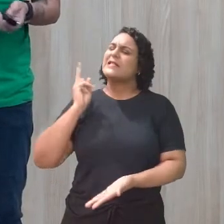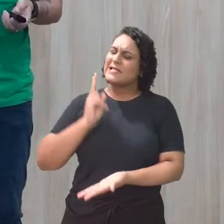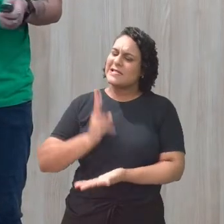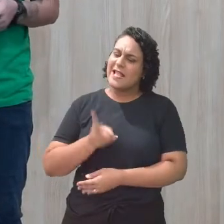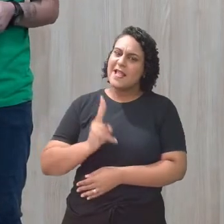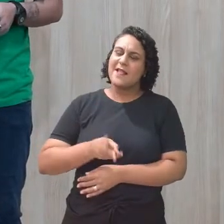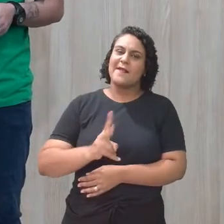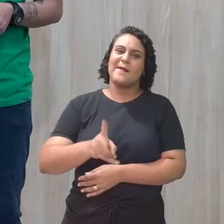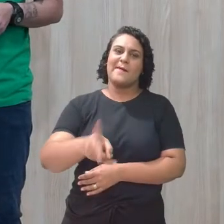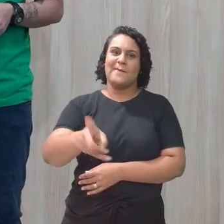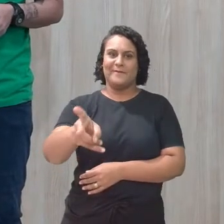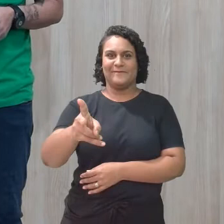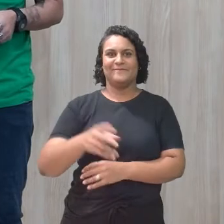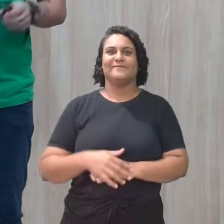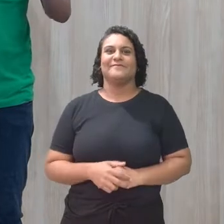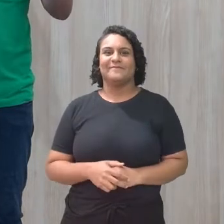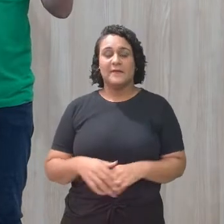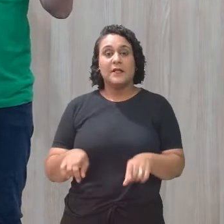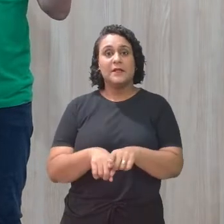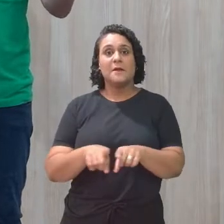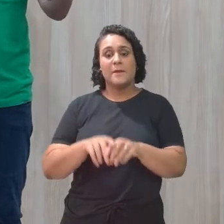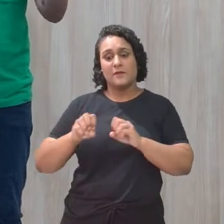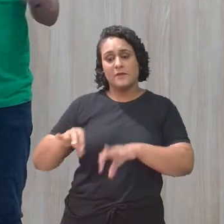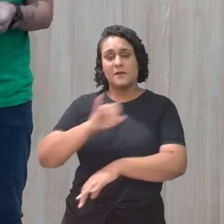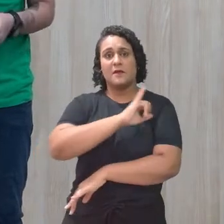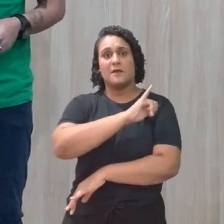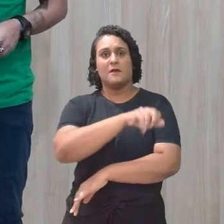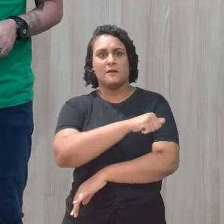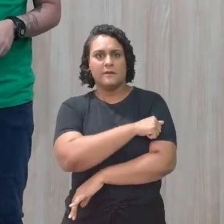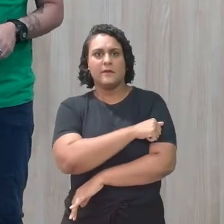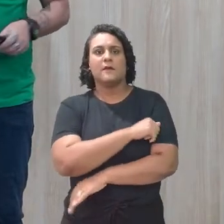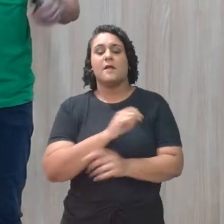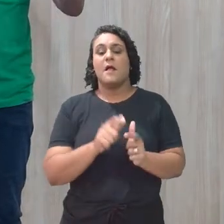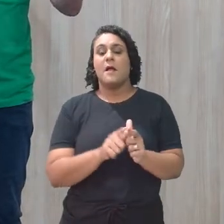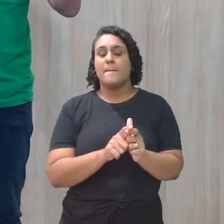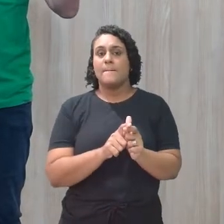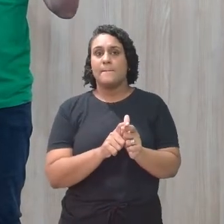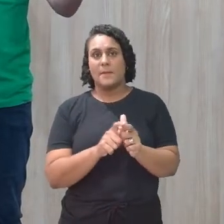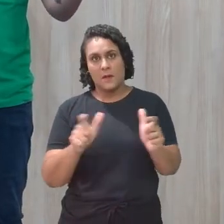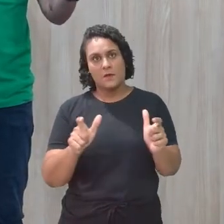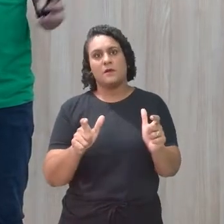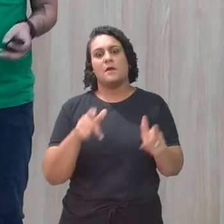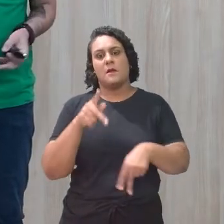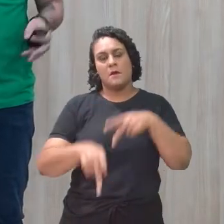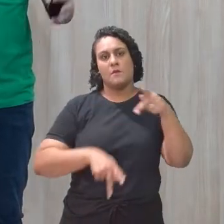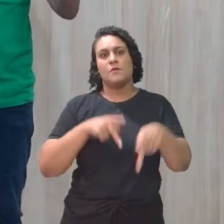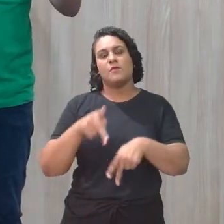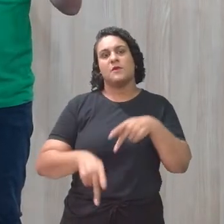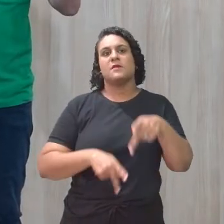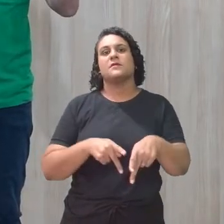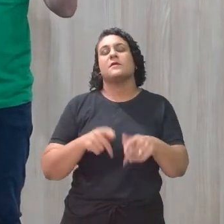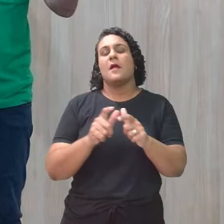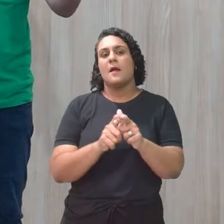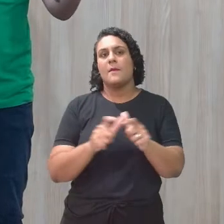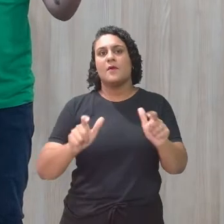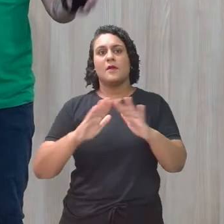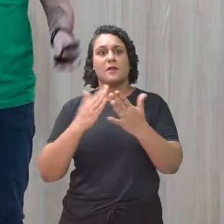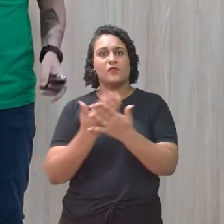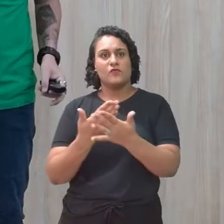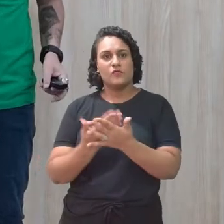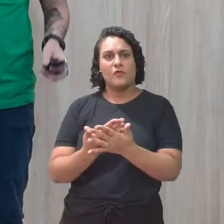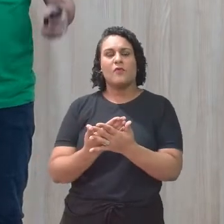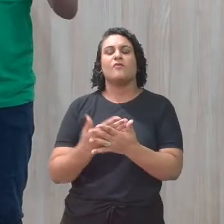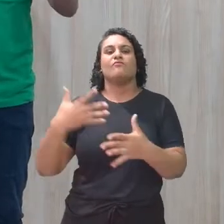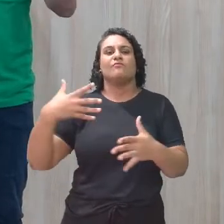um dia desse aqui para a educação de jovens e adultos, é a maioria da população brasileira, é a maioria que está nas escolas, é a maioria que está nas